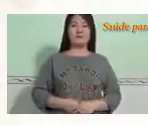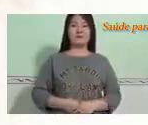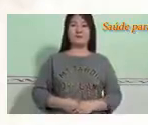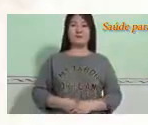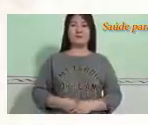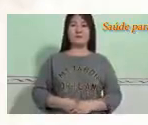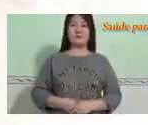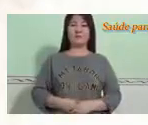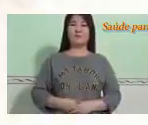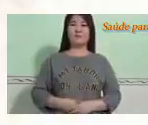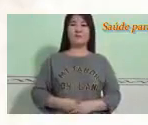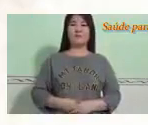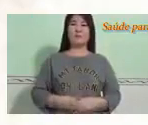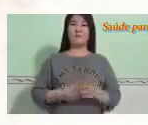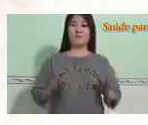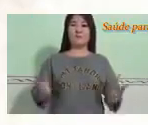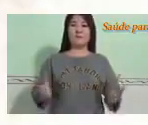almoço e jantar.